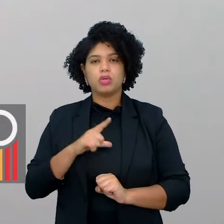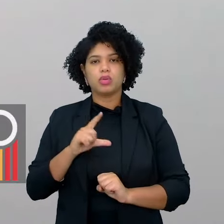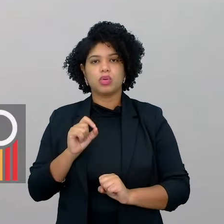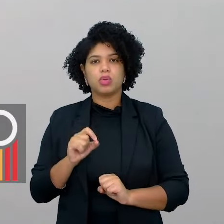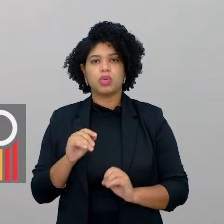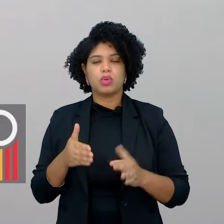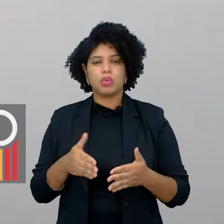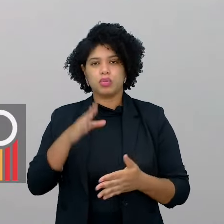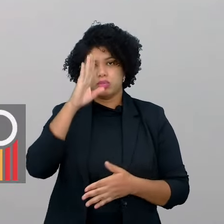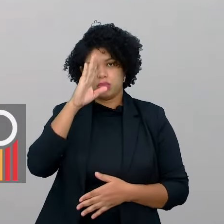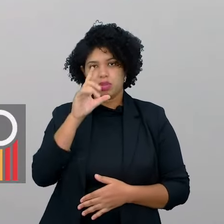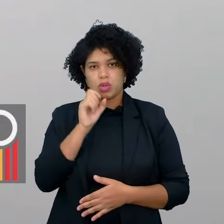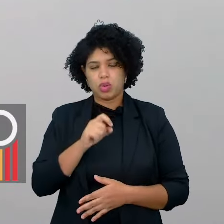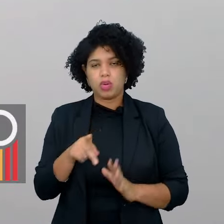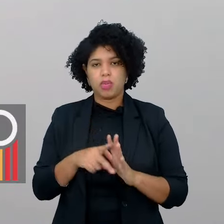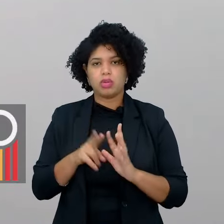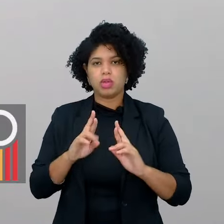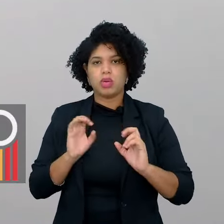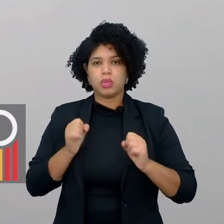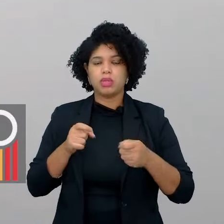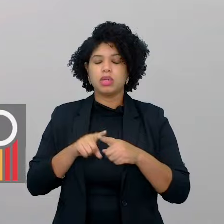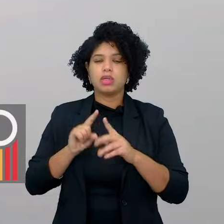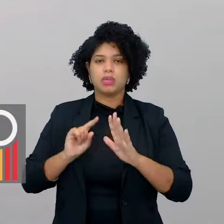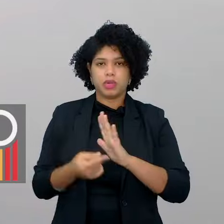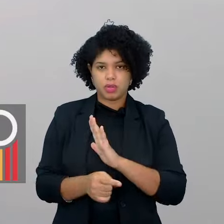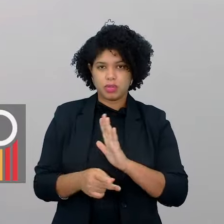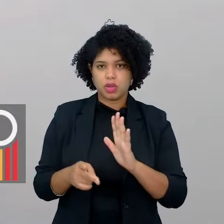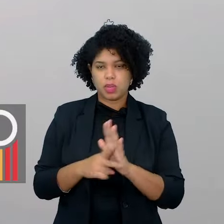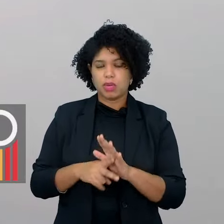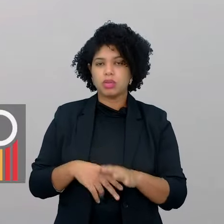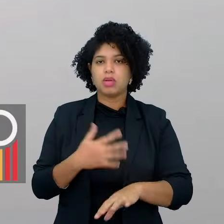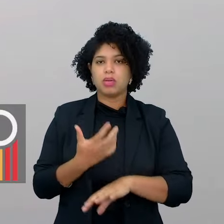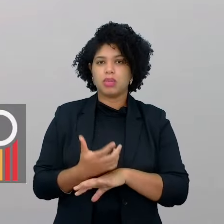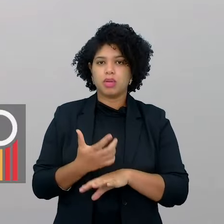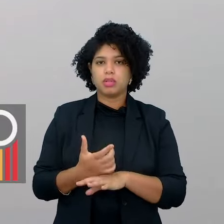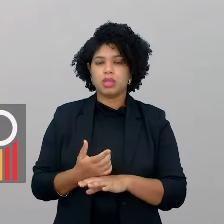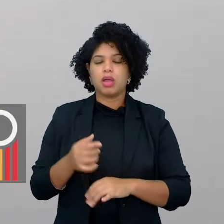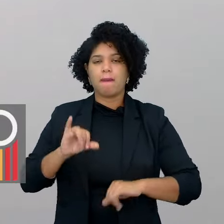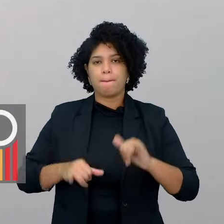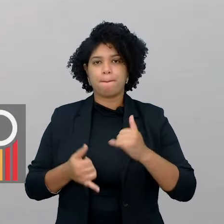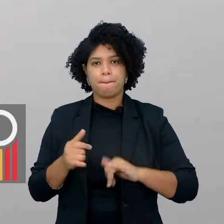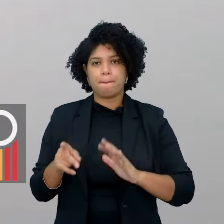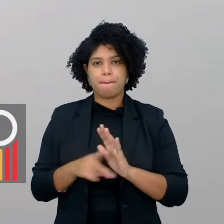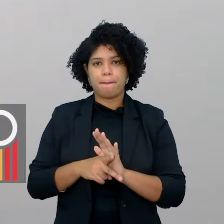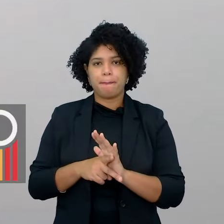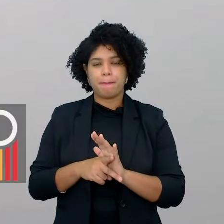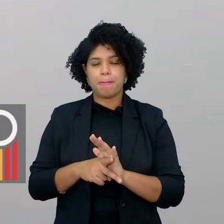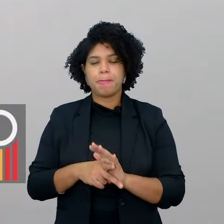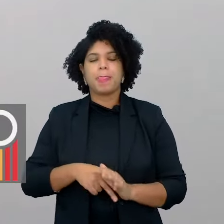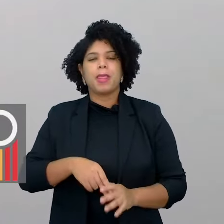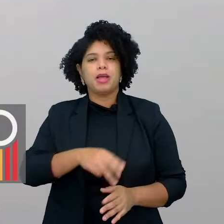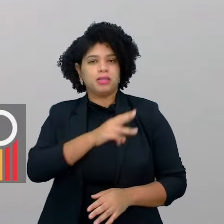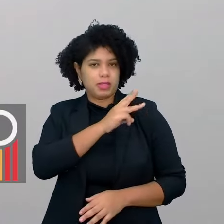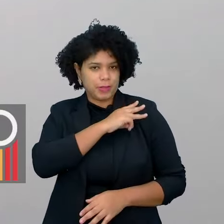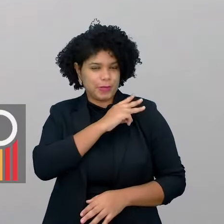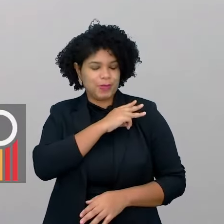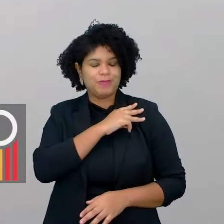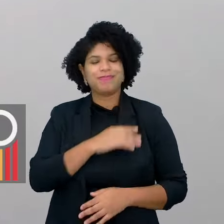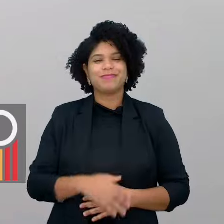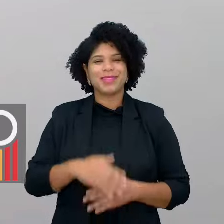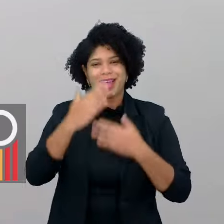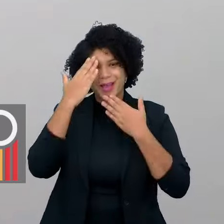trabalhar um pouquinho sobre a recuperação e aprofundamento de Química da terceira série do ensino médio. Estou aí,